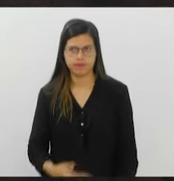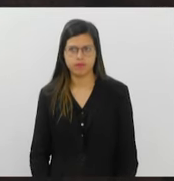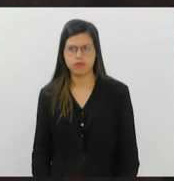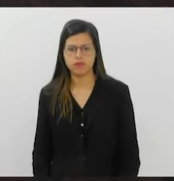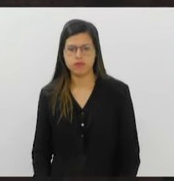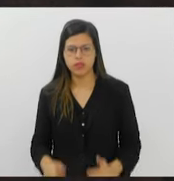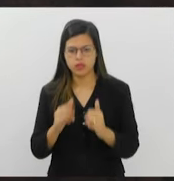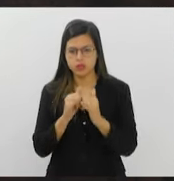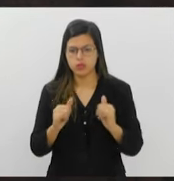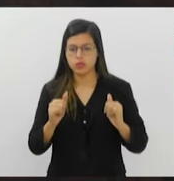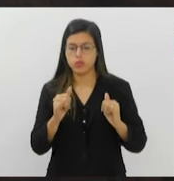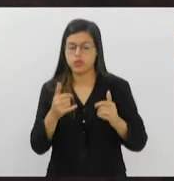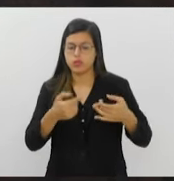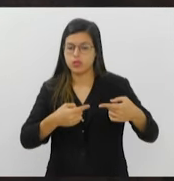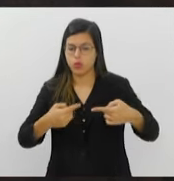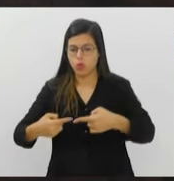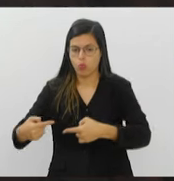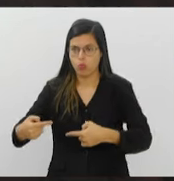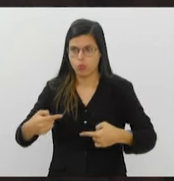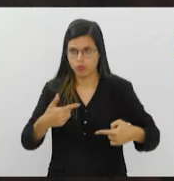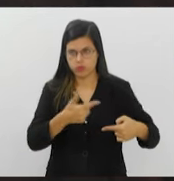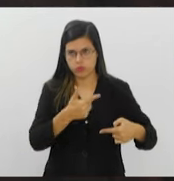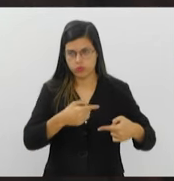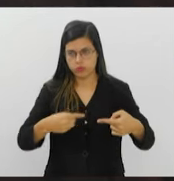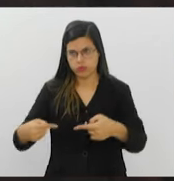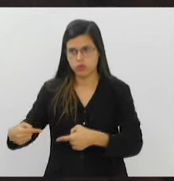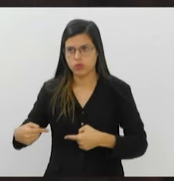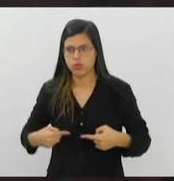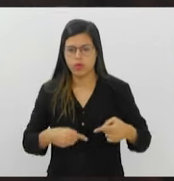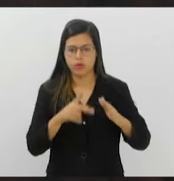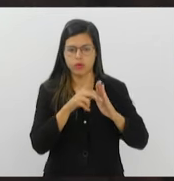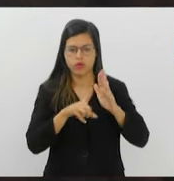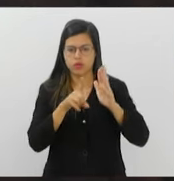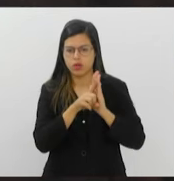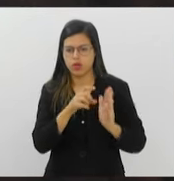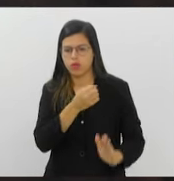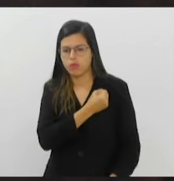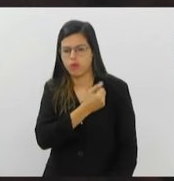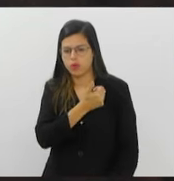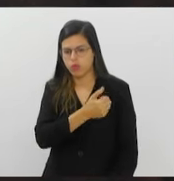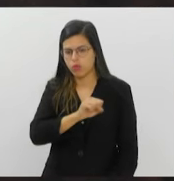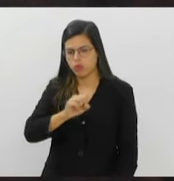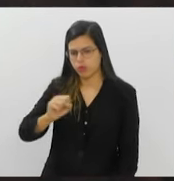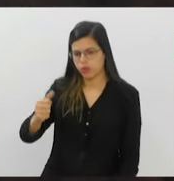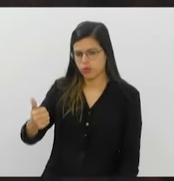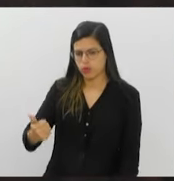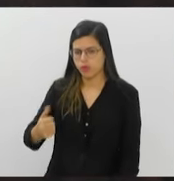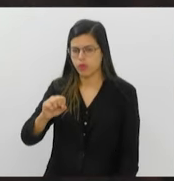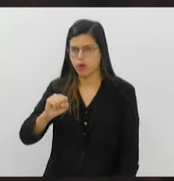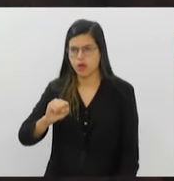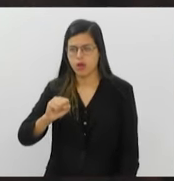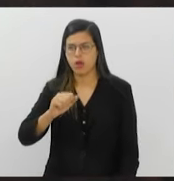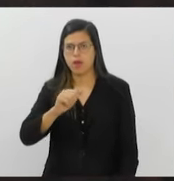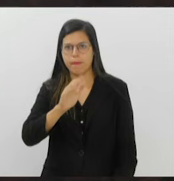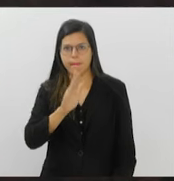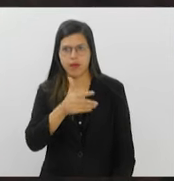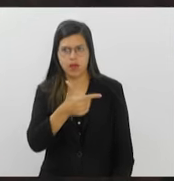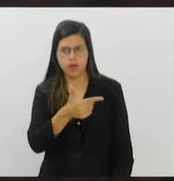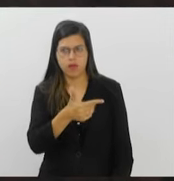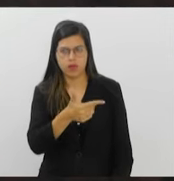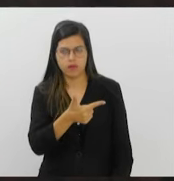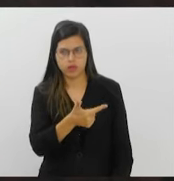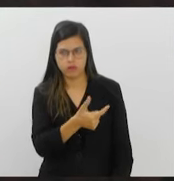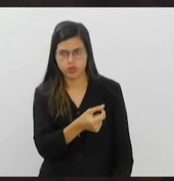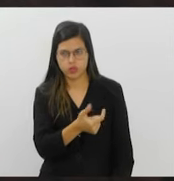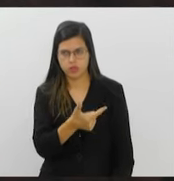Anuncio, em segunda discussão, redação do vencido, projeto de lei número 1881-A de 2023, de autoria do